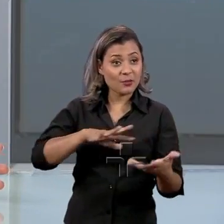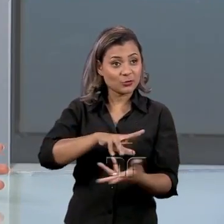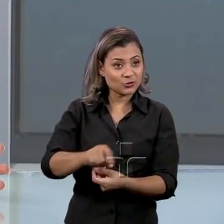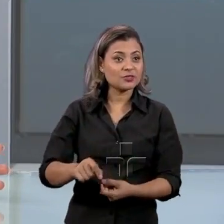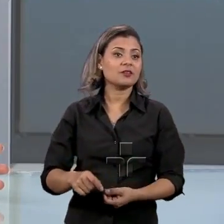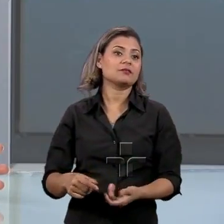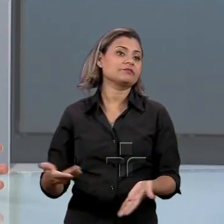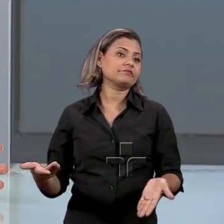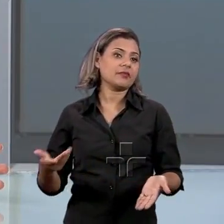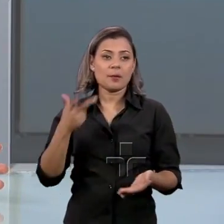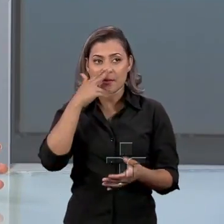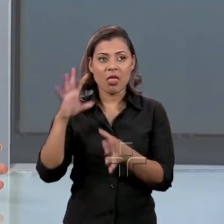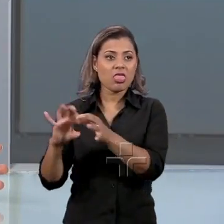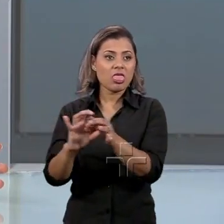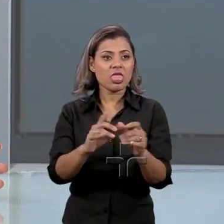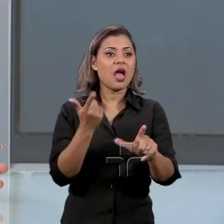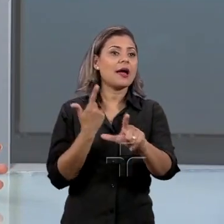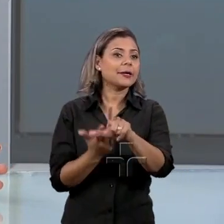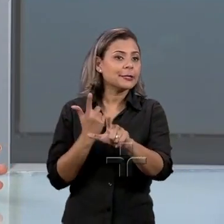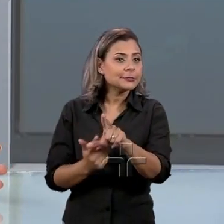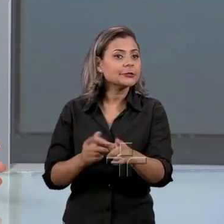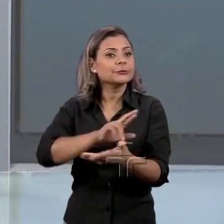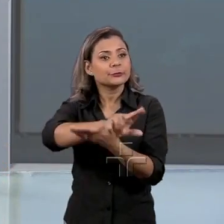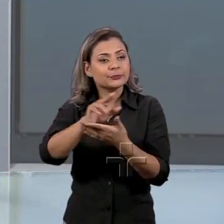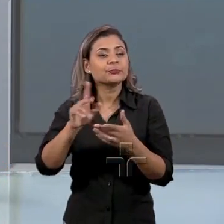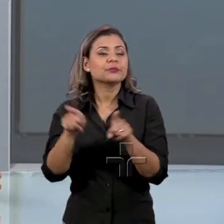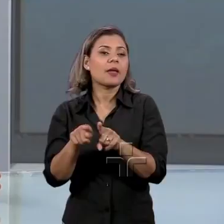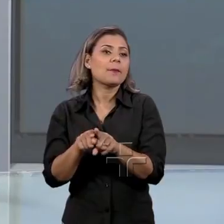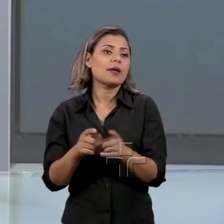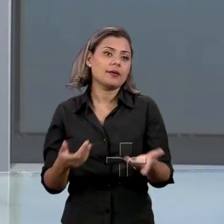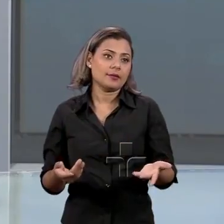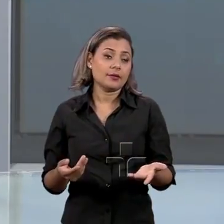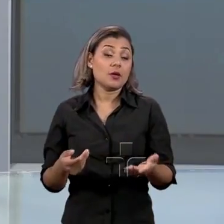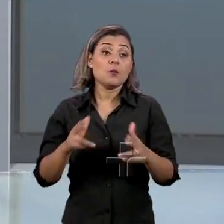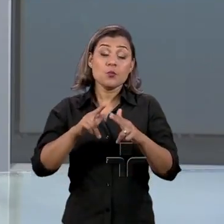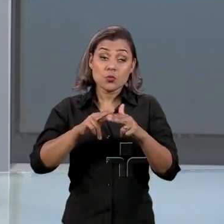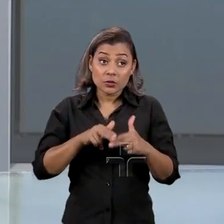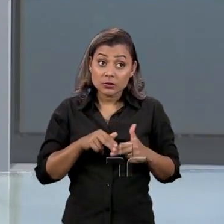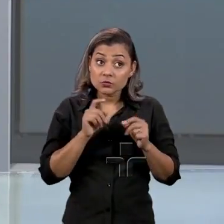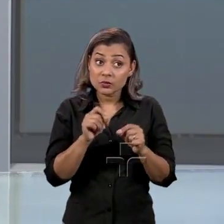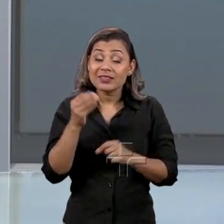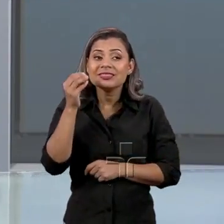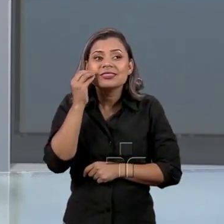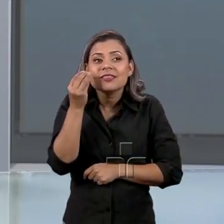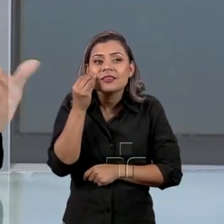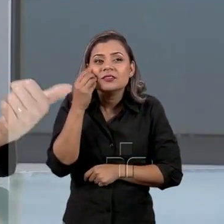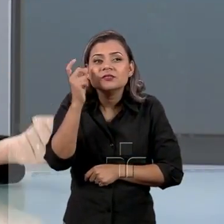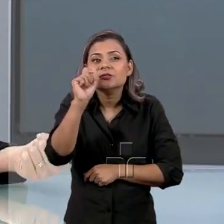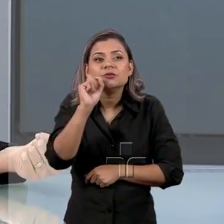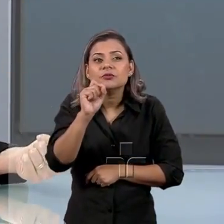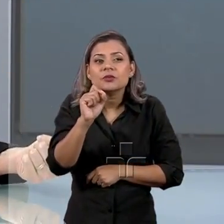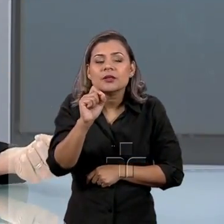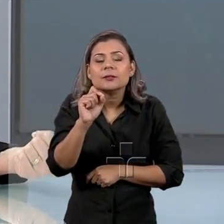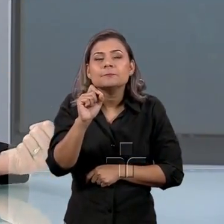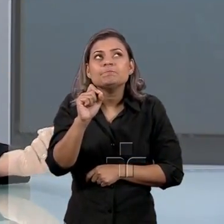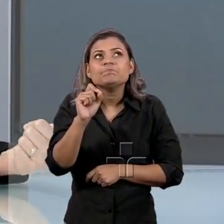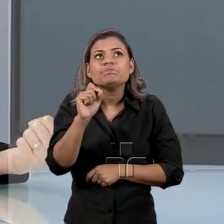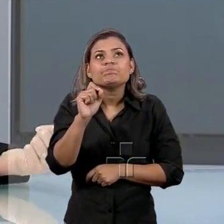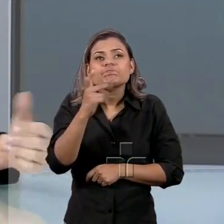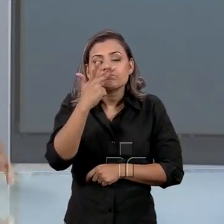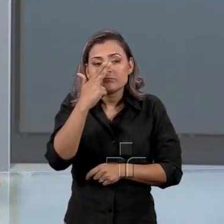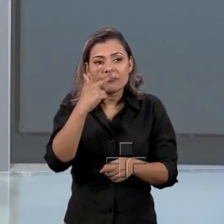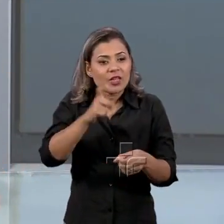a segunda, ascensão do nazismo e Segunda Guerra Mundial. E aí, sim, há uma tentativa de